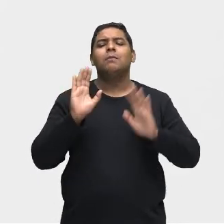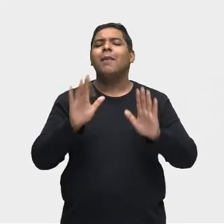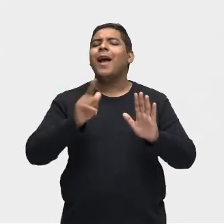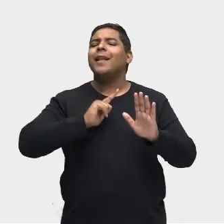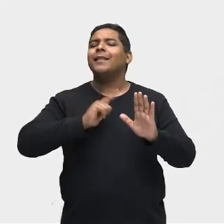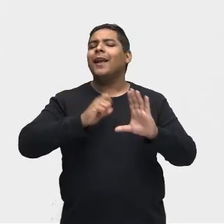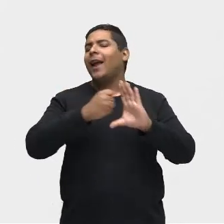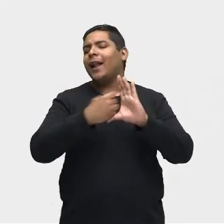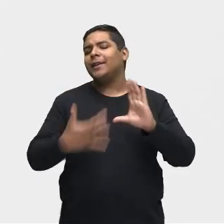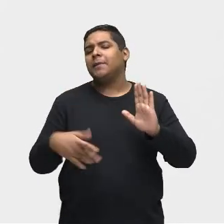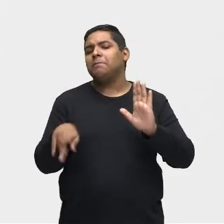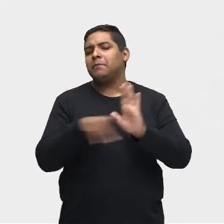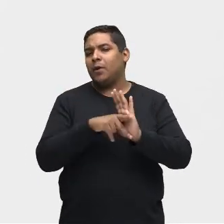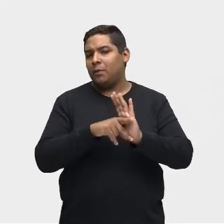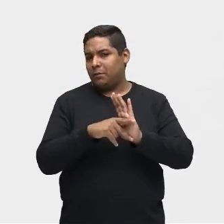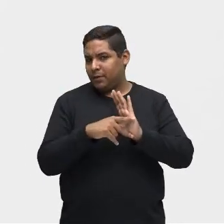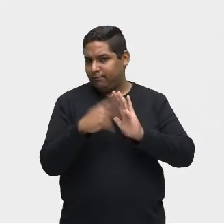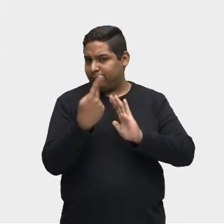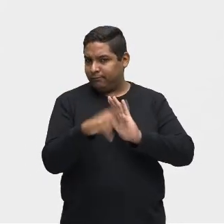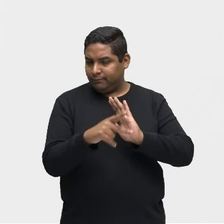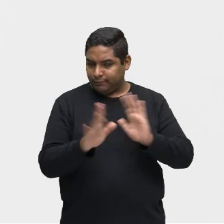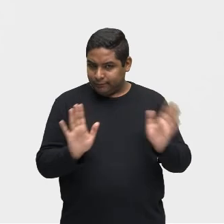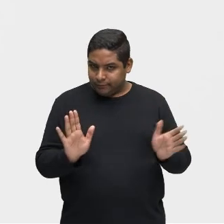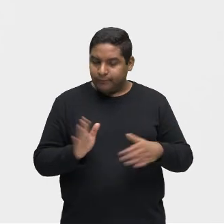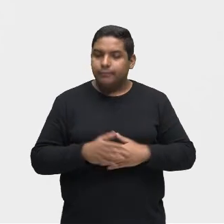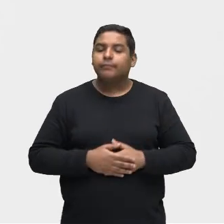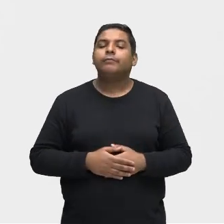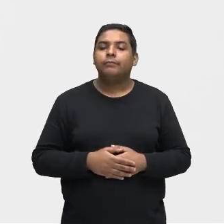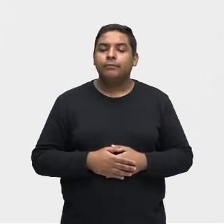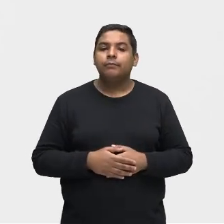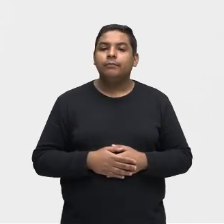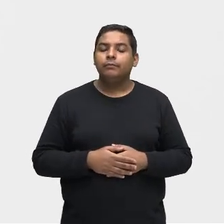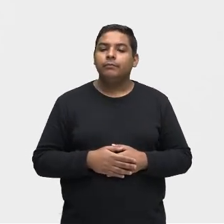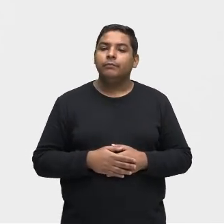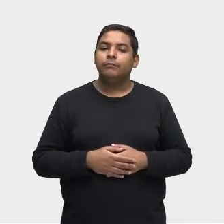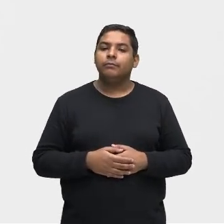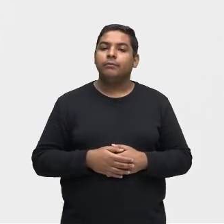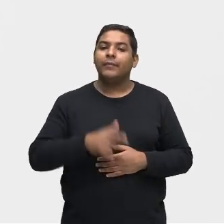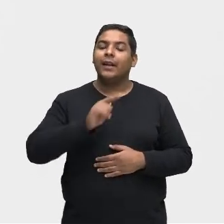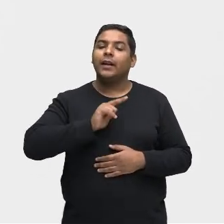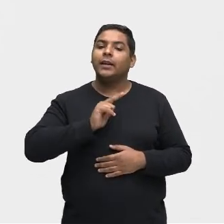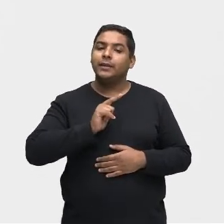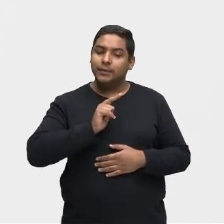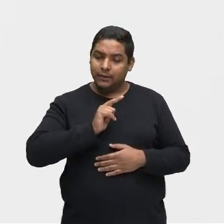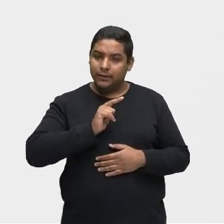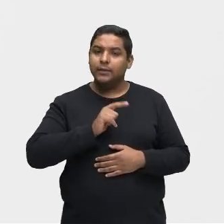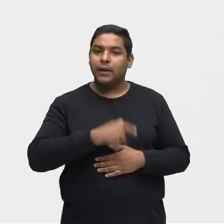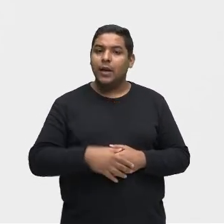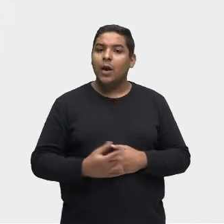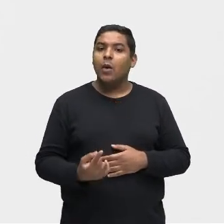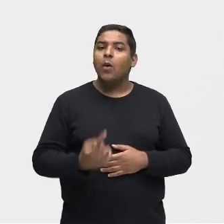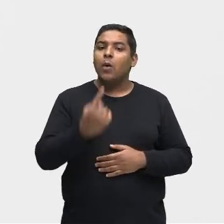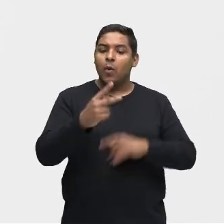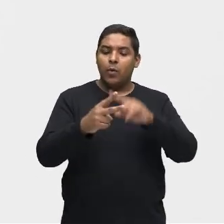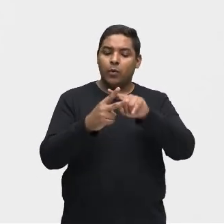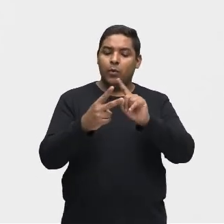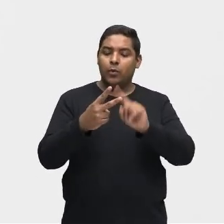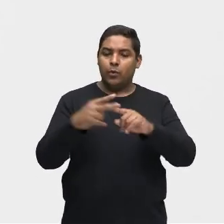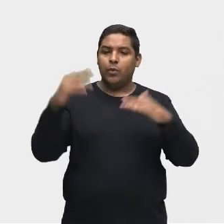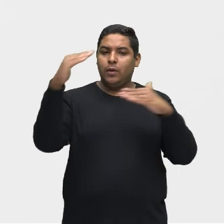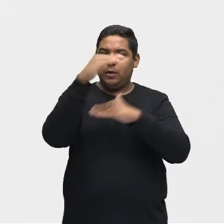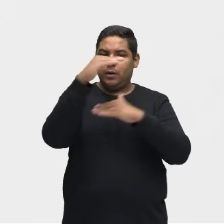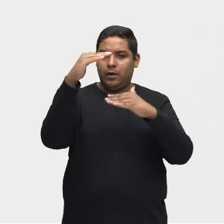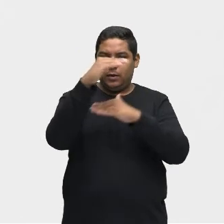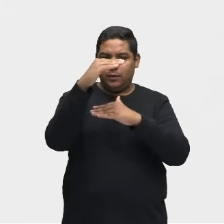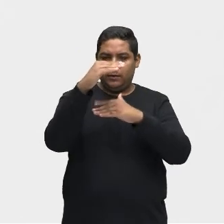características próprias. E uma delas é que ele possui um par de lados paralelos. Então, olha só, pessoal, está